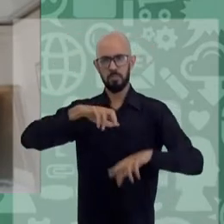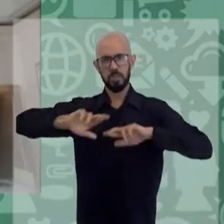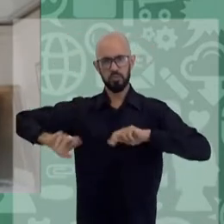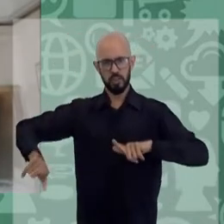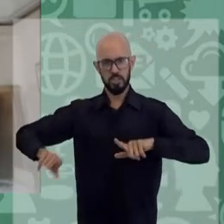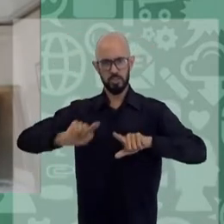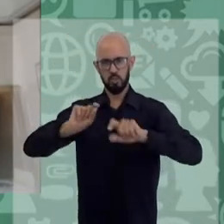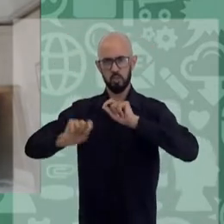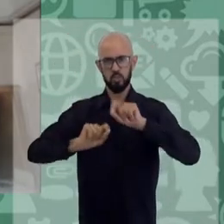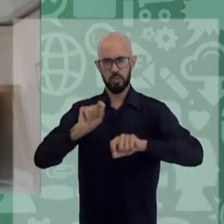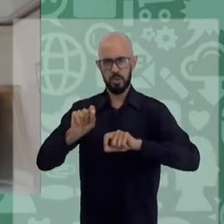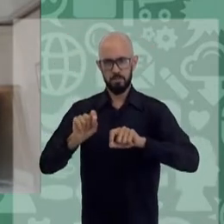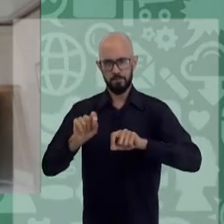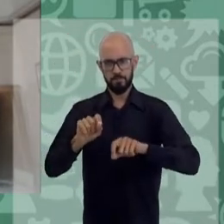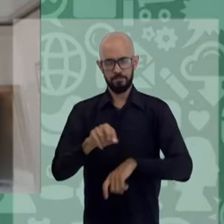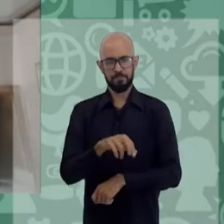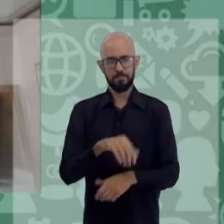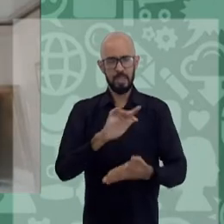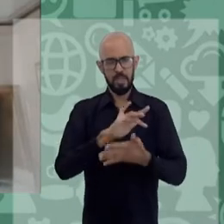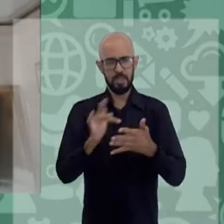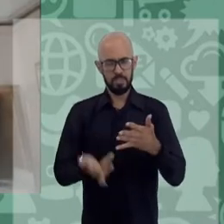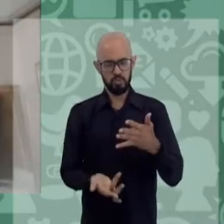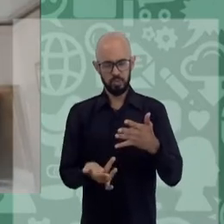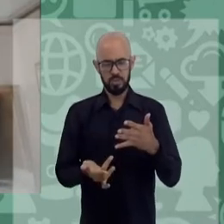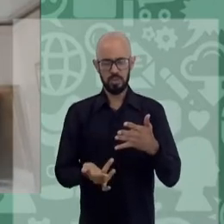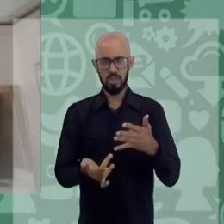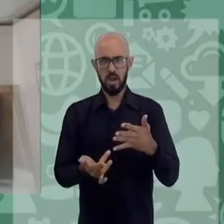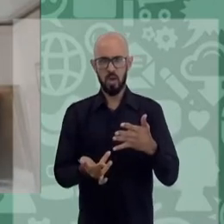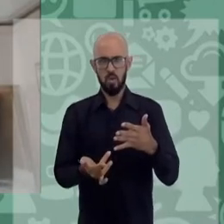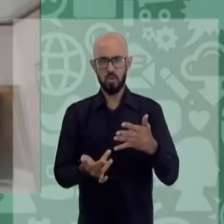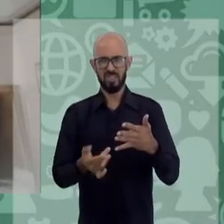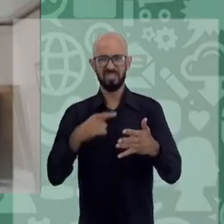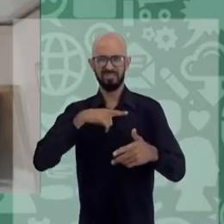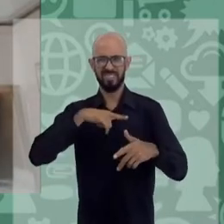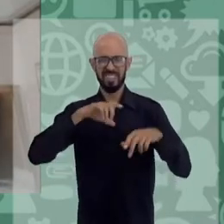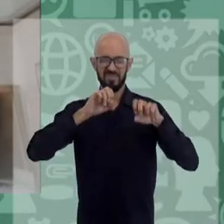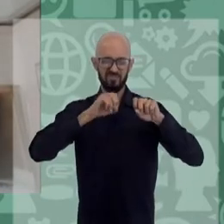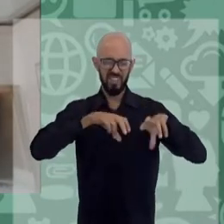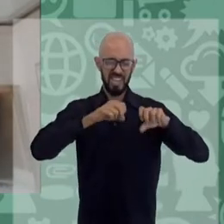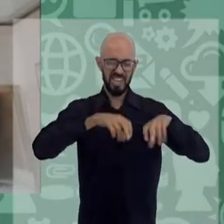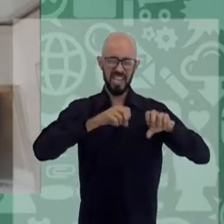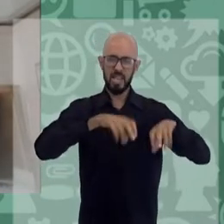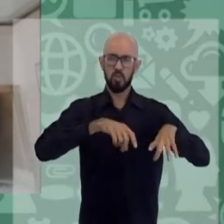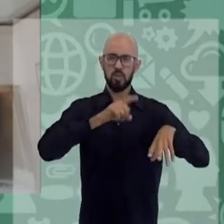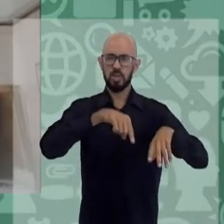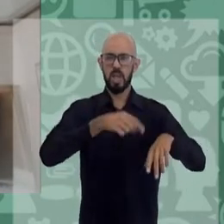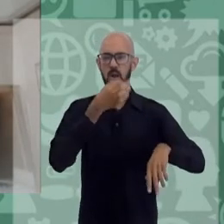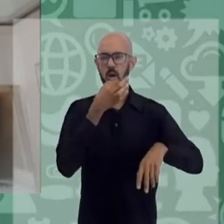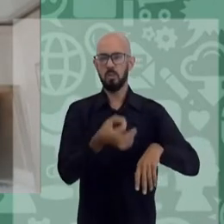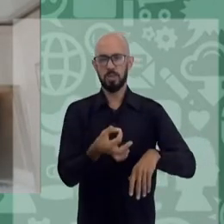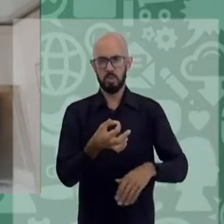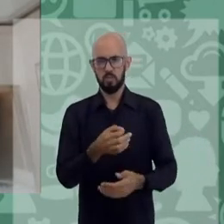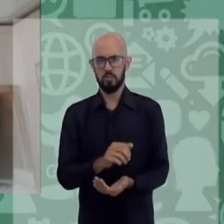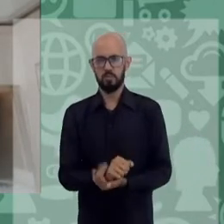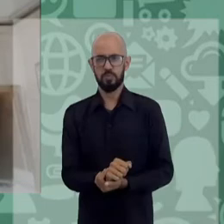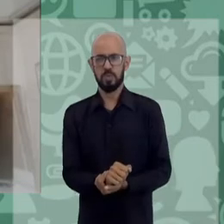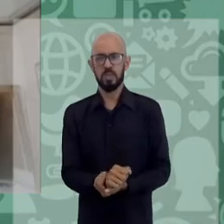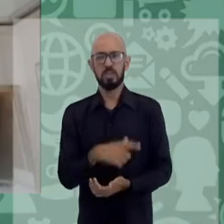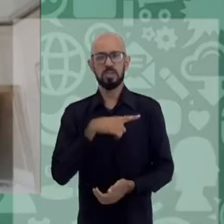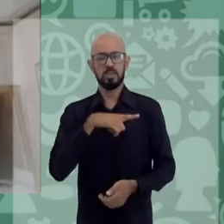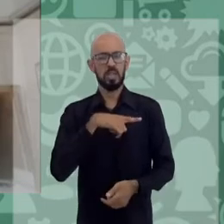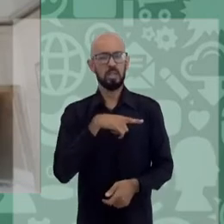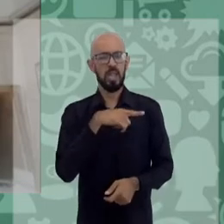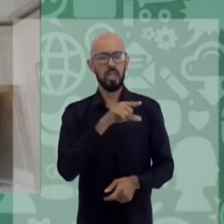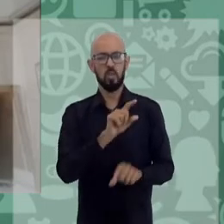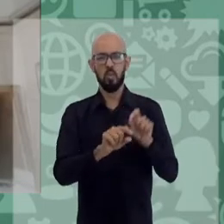tem uma diferença, né? Acho que a rede social, essa coisa que a gente chama de tóxica na rede social, é que ela é baseada muito em opinião, né? Então, a gente tem